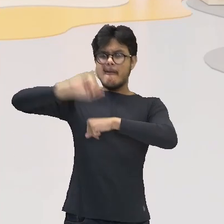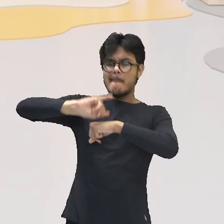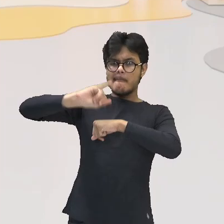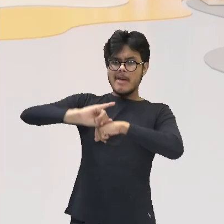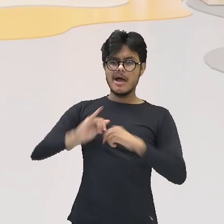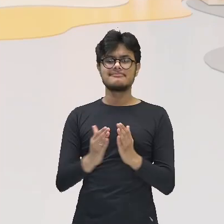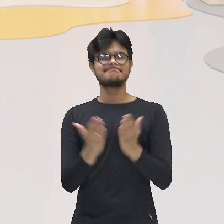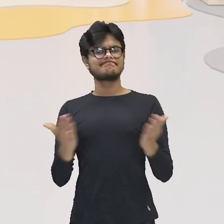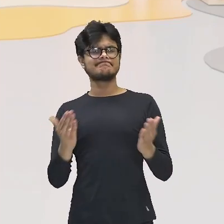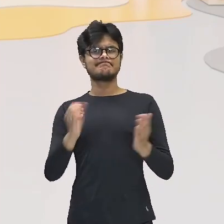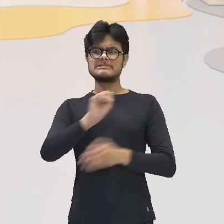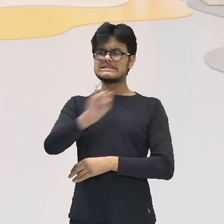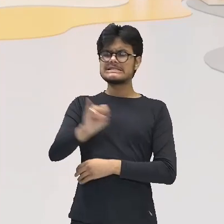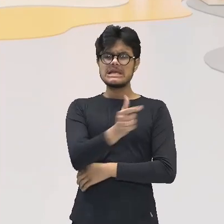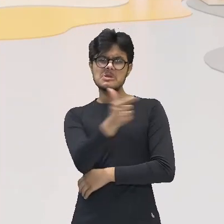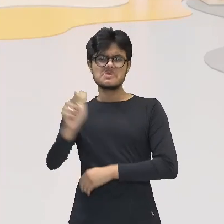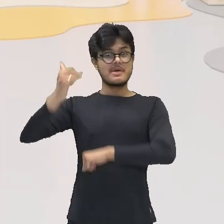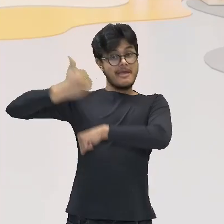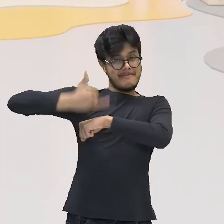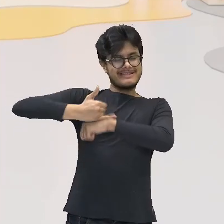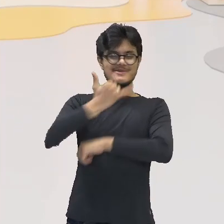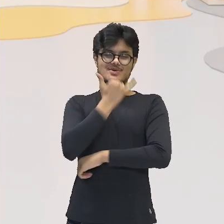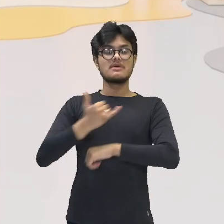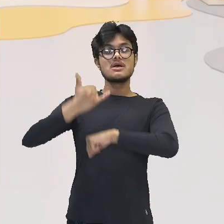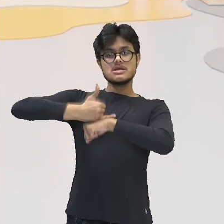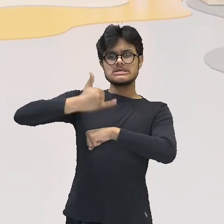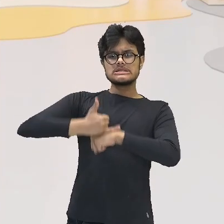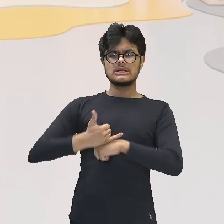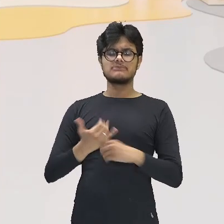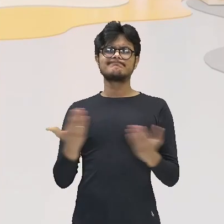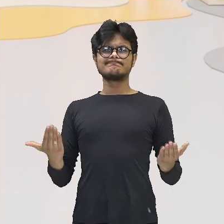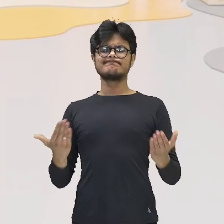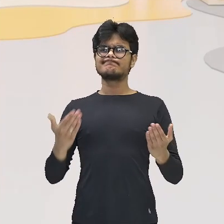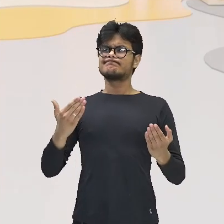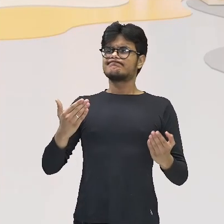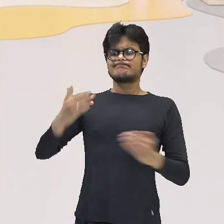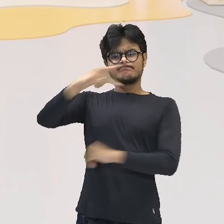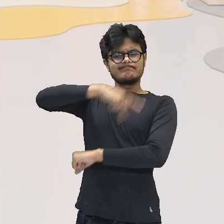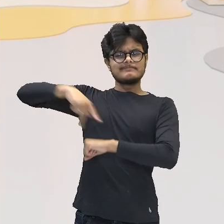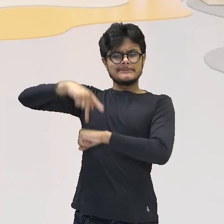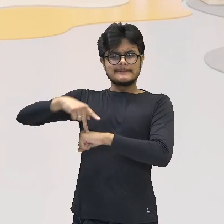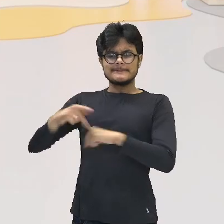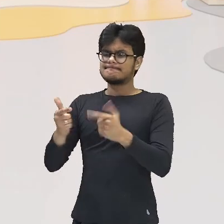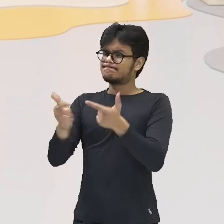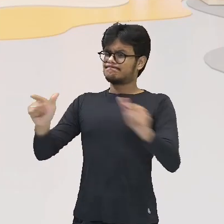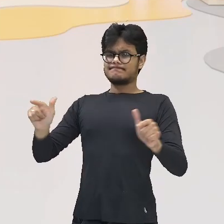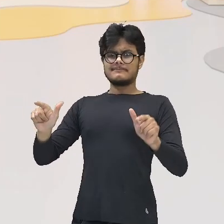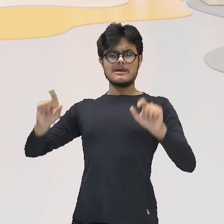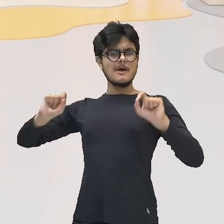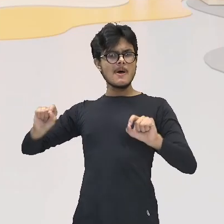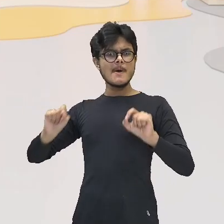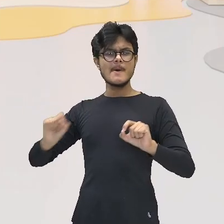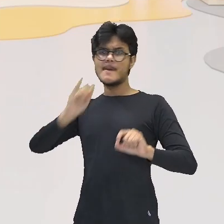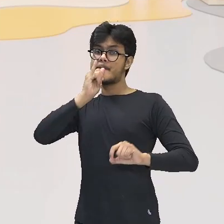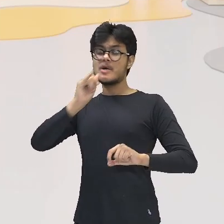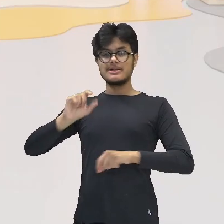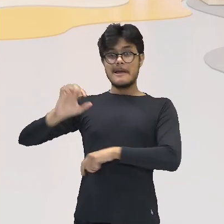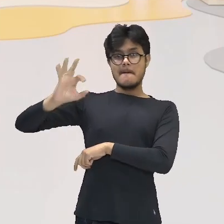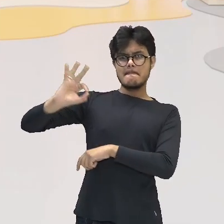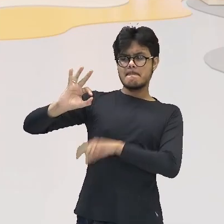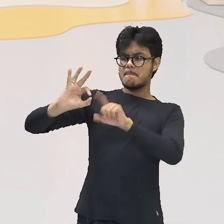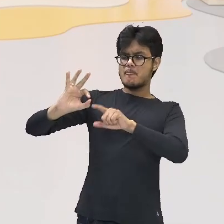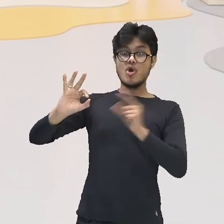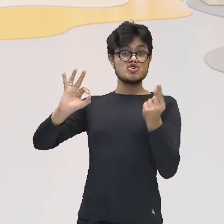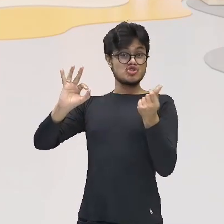desses metais preciosos, essas nações elas não estavam conseguindo produzir moedas,